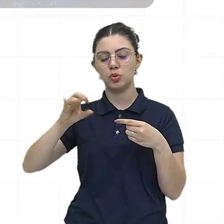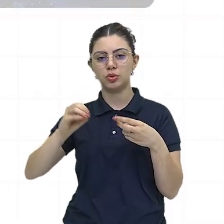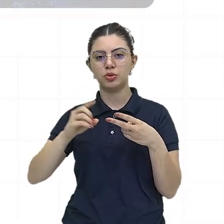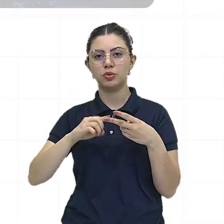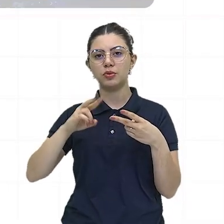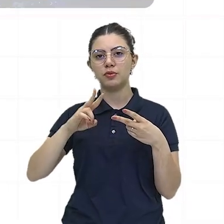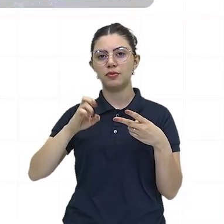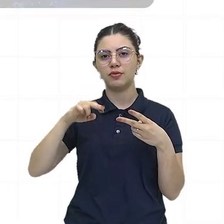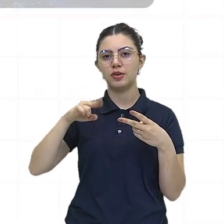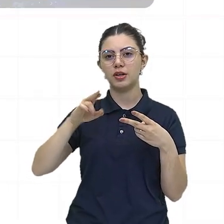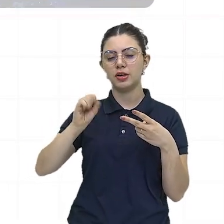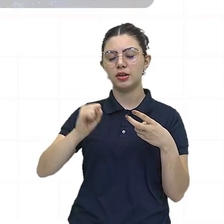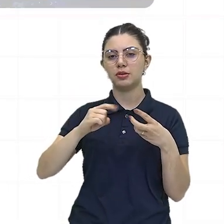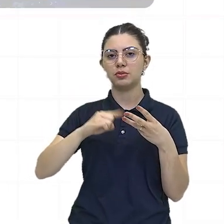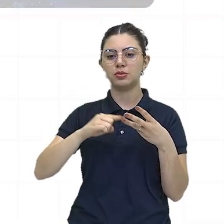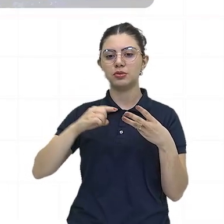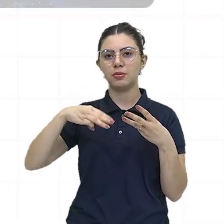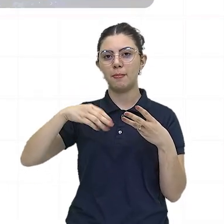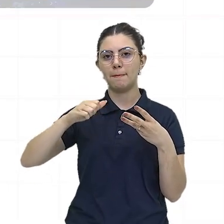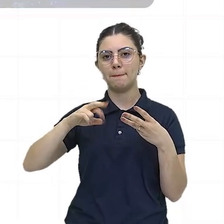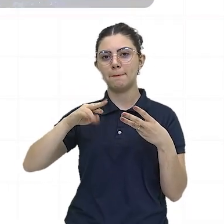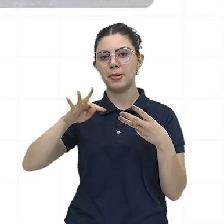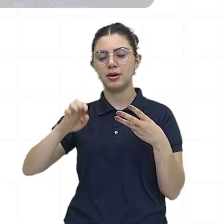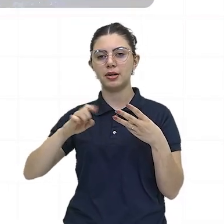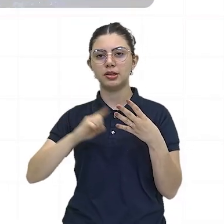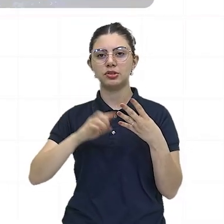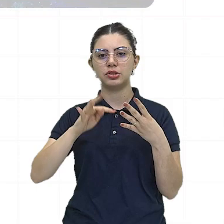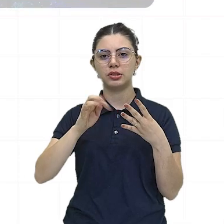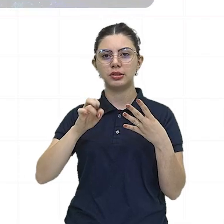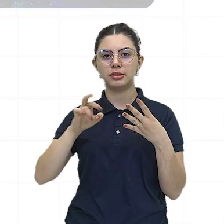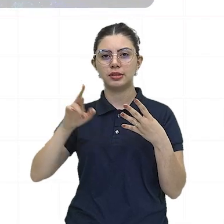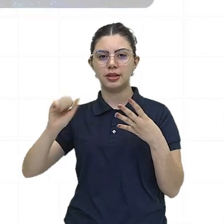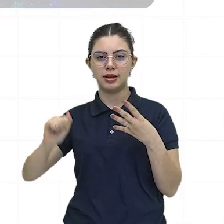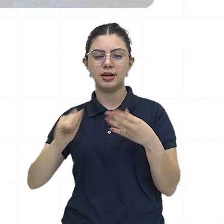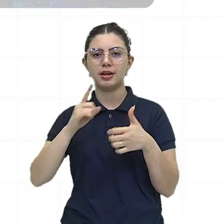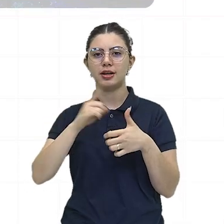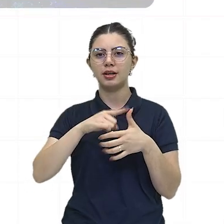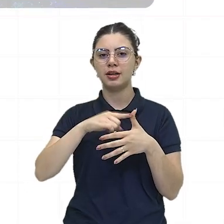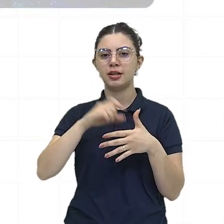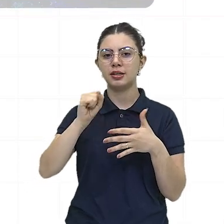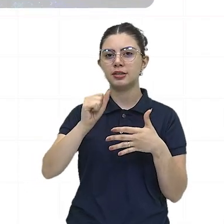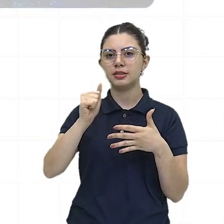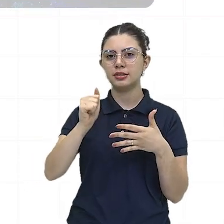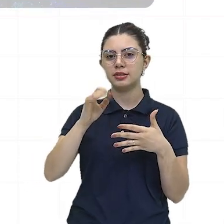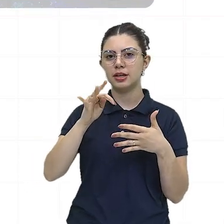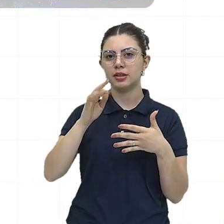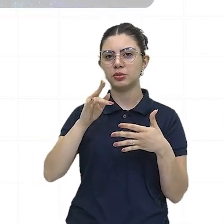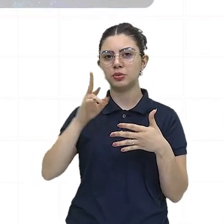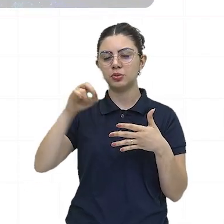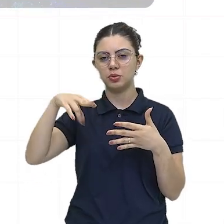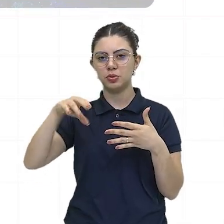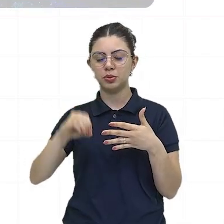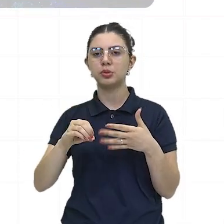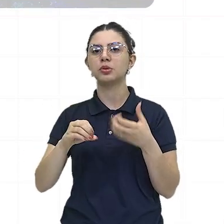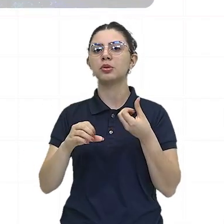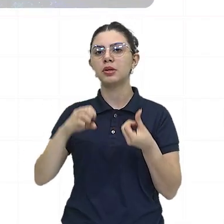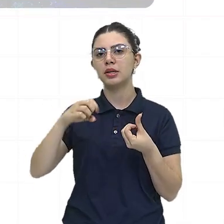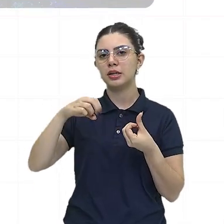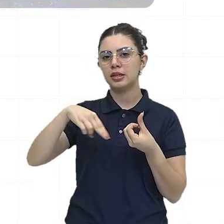Júpiter, Saturno, Urano e Netuno. Alguns planetas, eles são chamados de